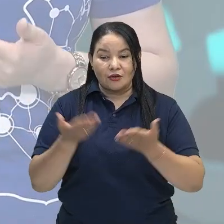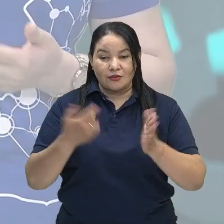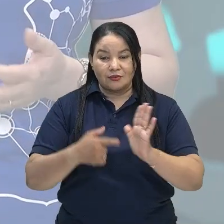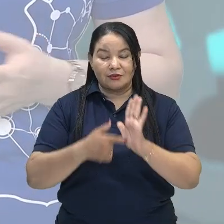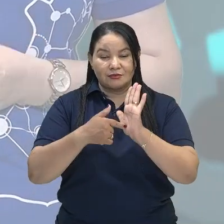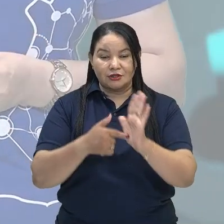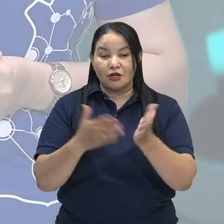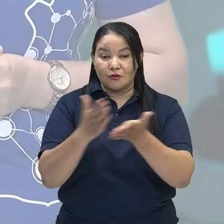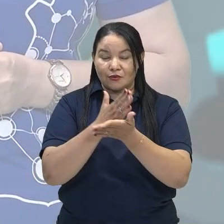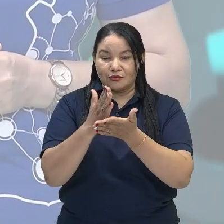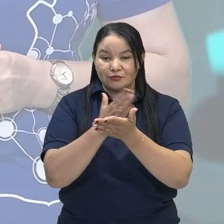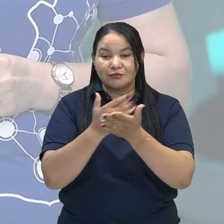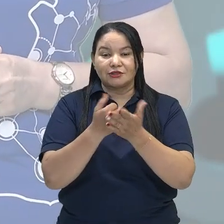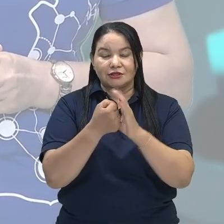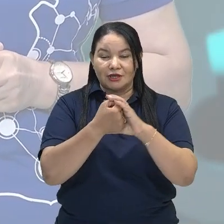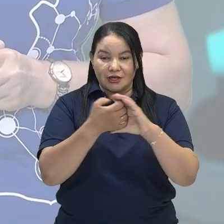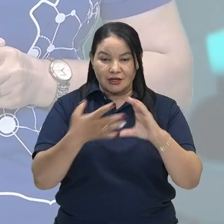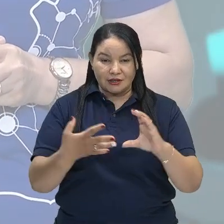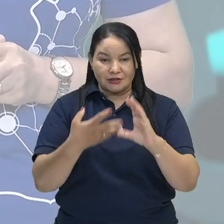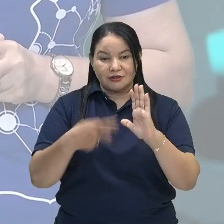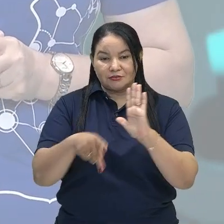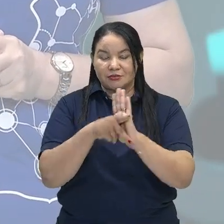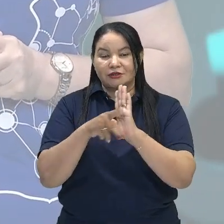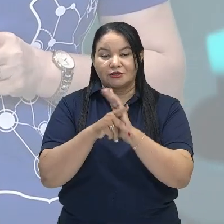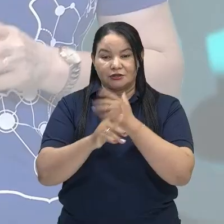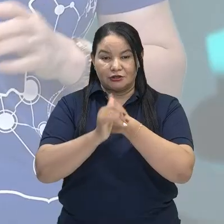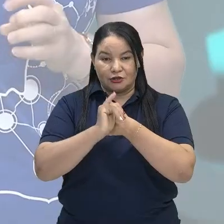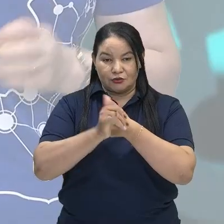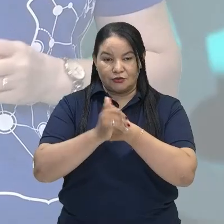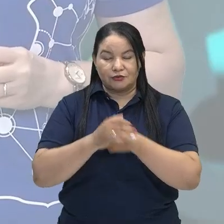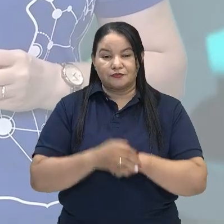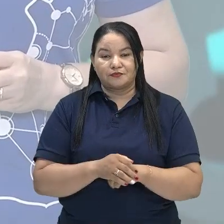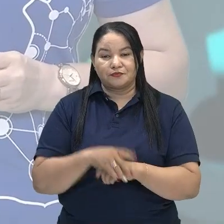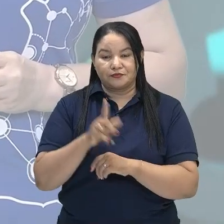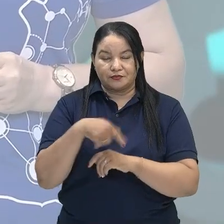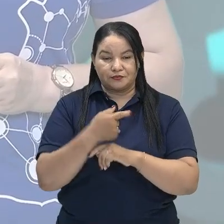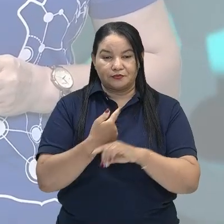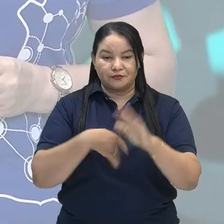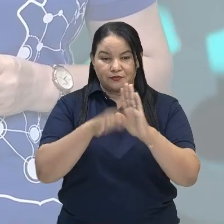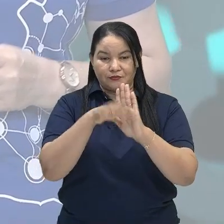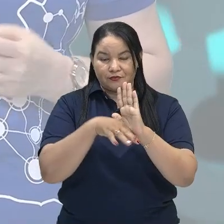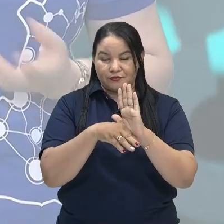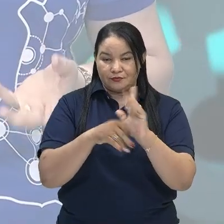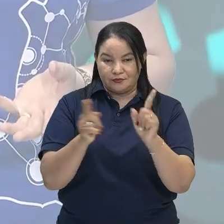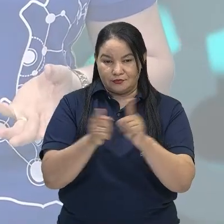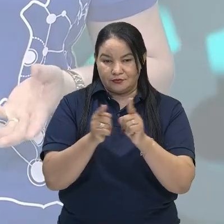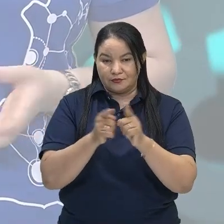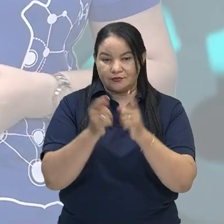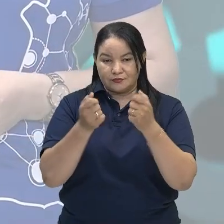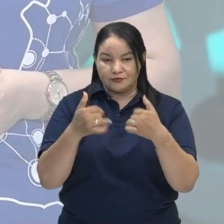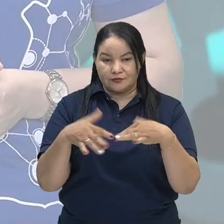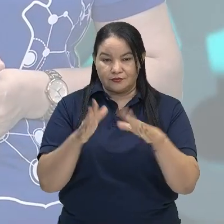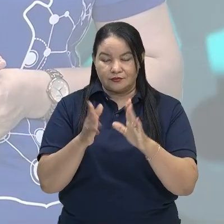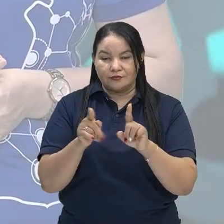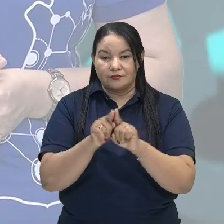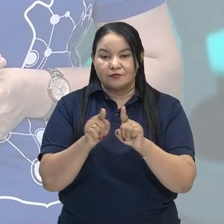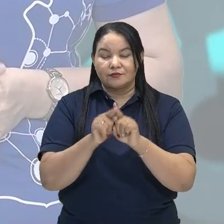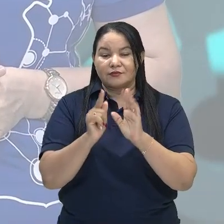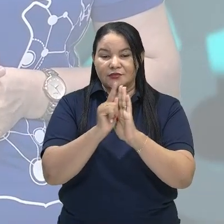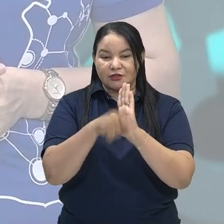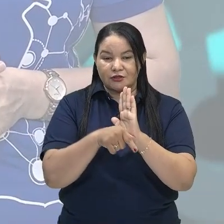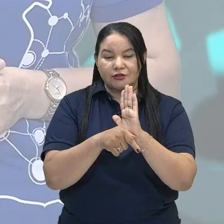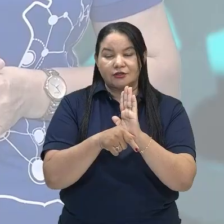algumas características da crônica. Ela é um texto curto, como é um gênero tradicionalmente publicado em